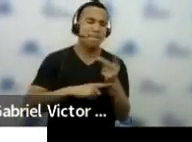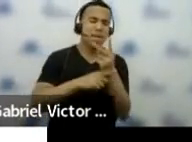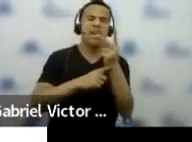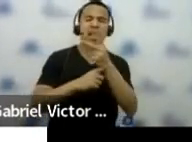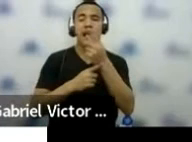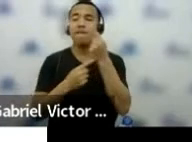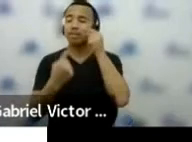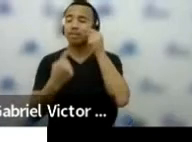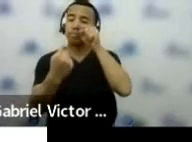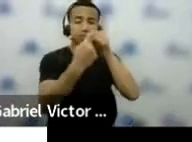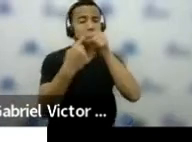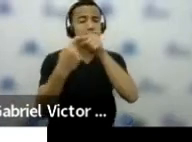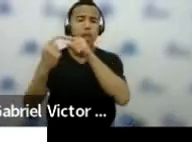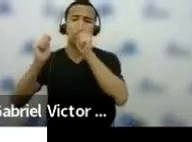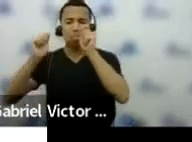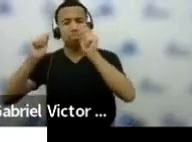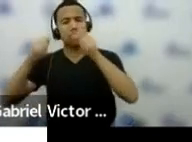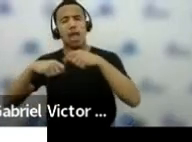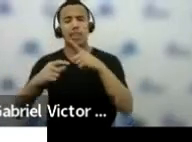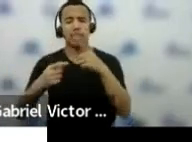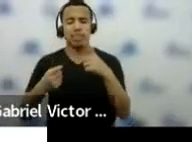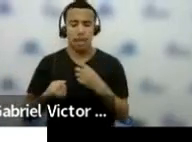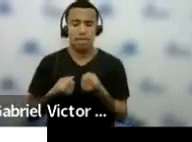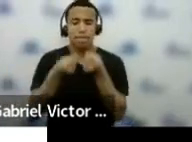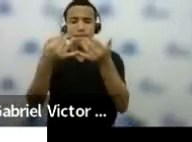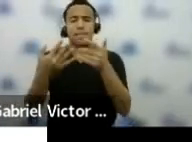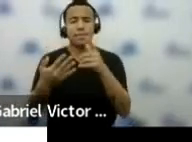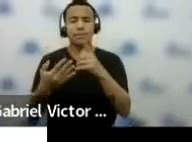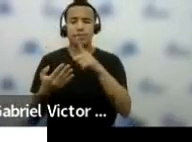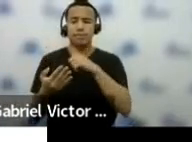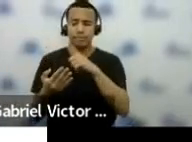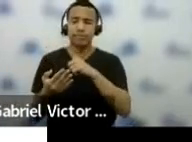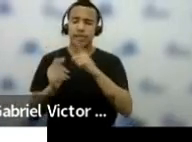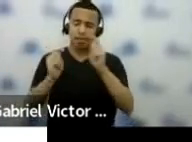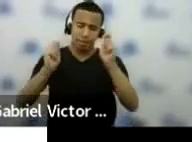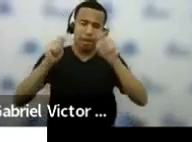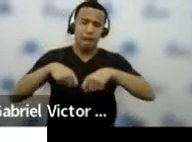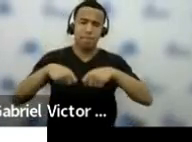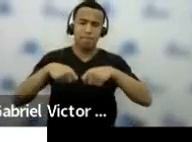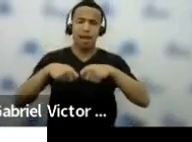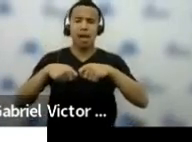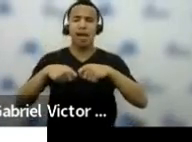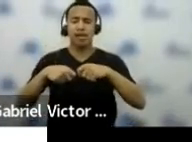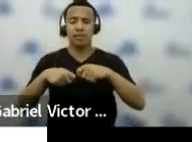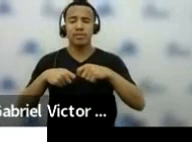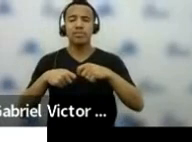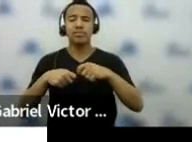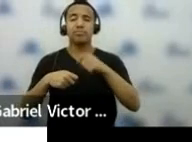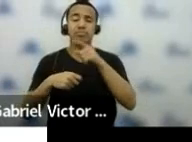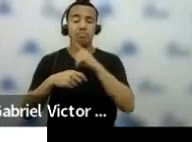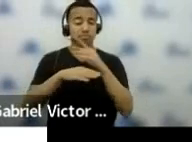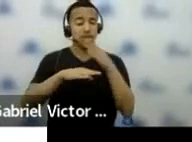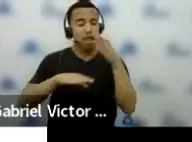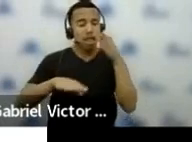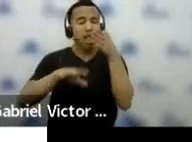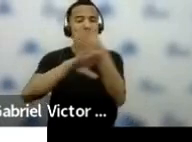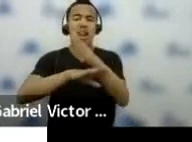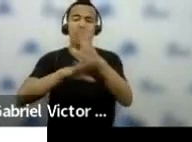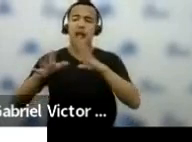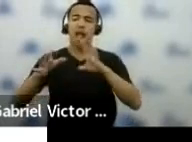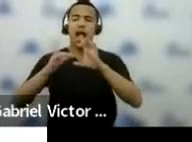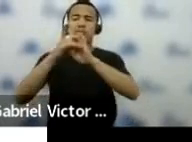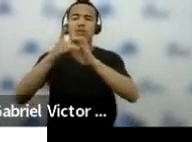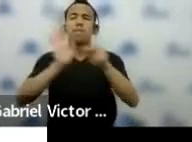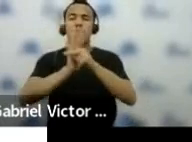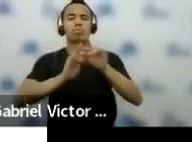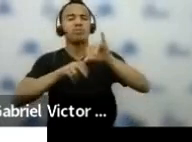elas estão apresentando aí uma proposta de centro de competência e entrar já como associada do